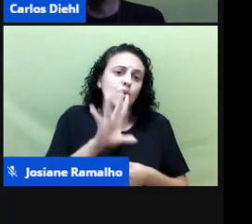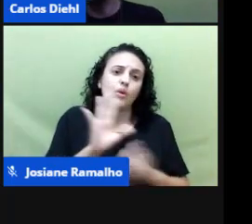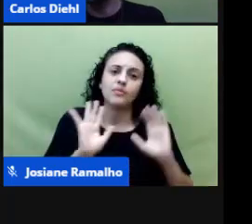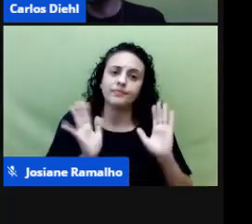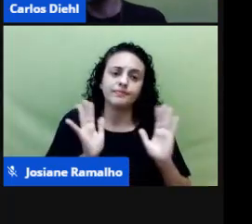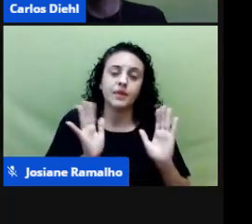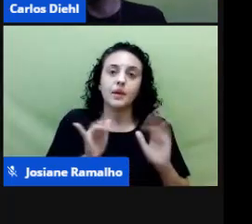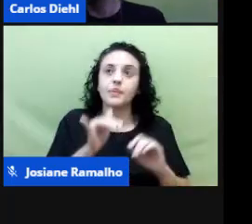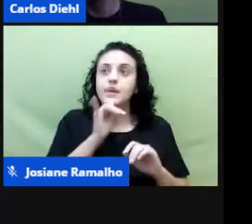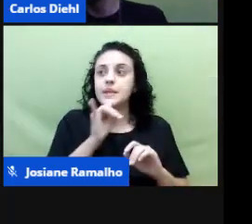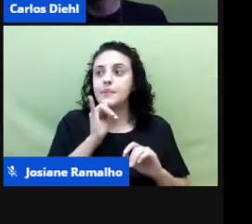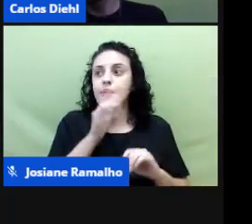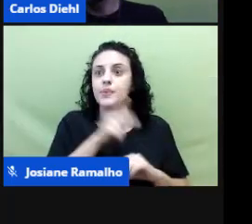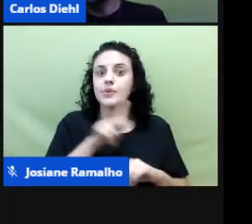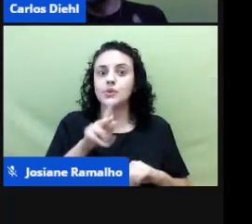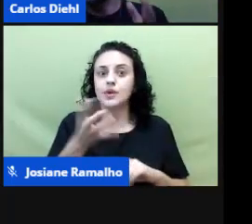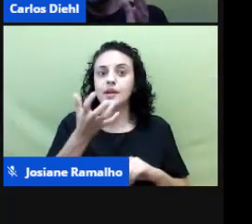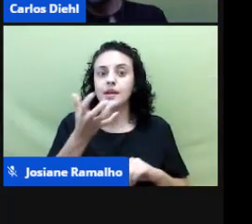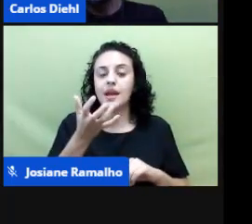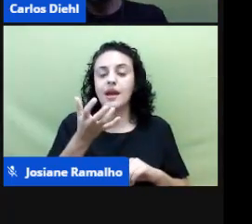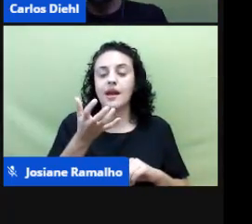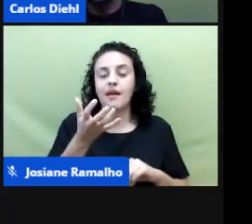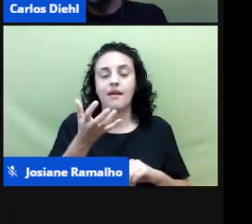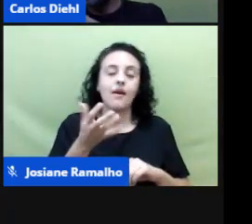sobre capivaras,